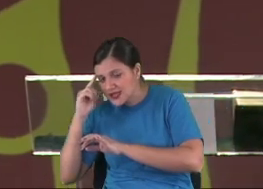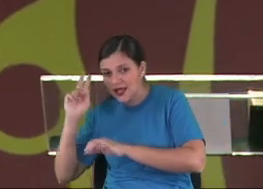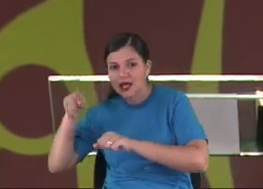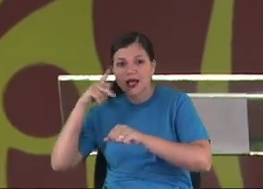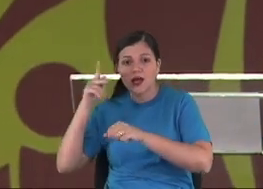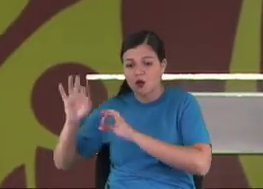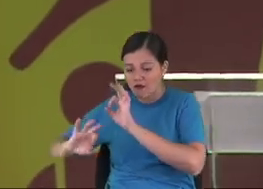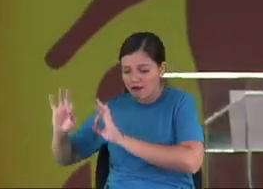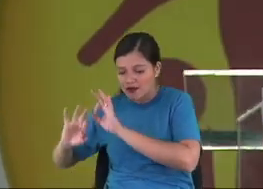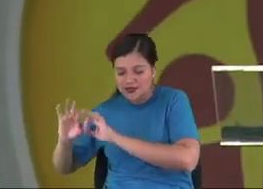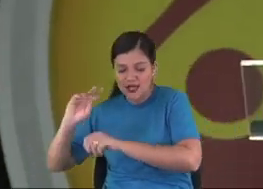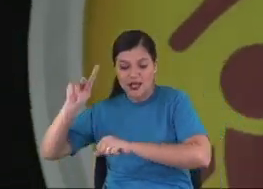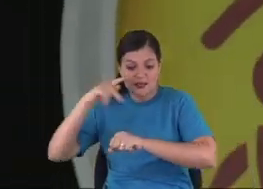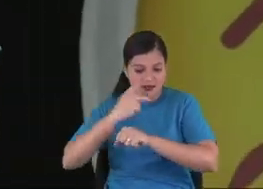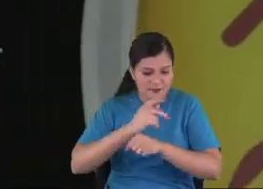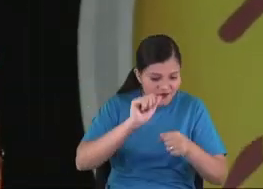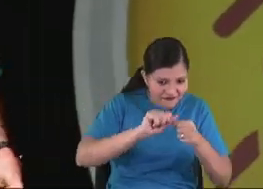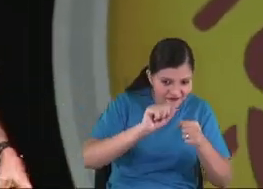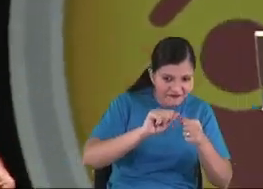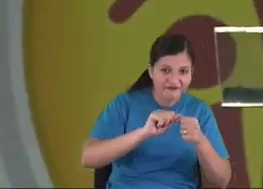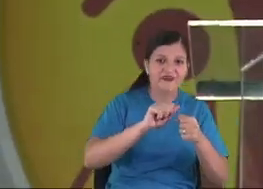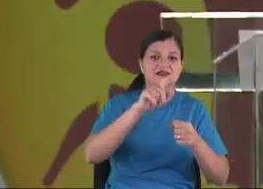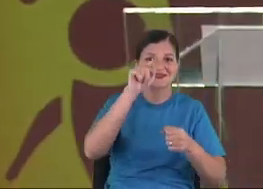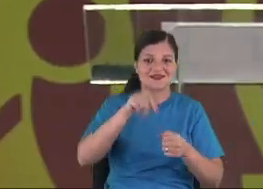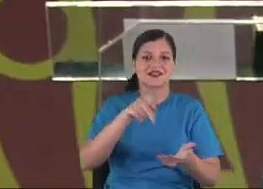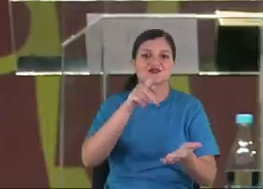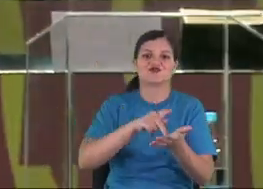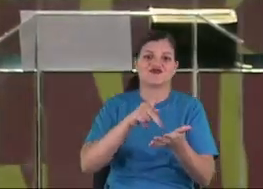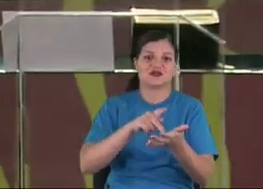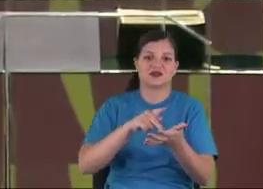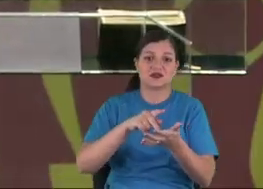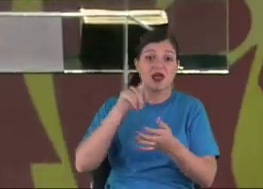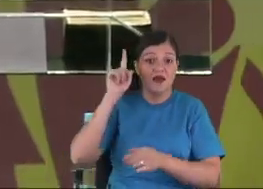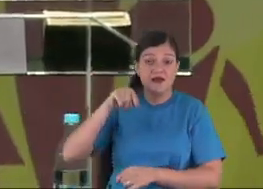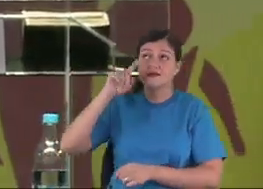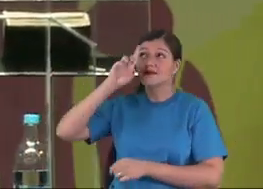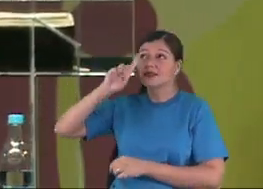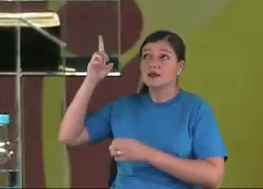pai ensine para o seu filho discernimento e bom senso.